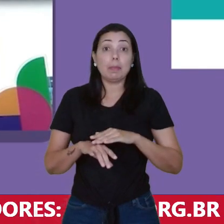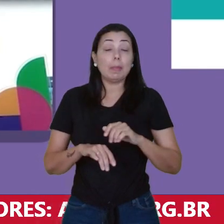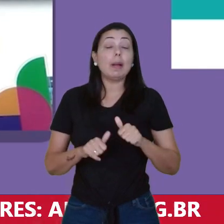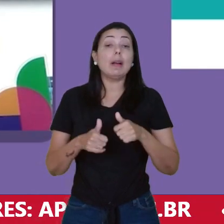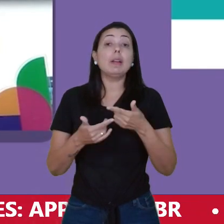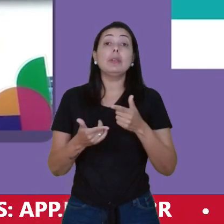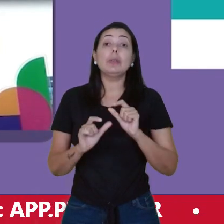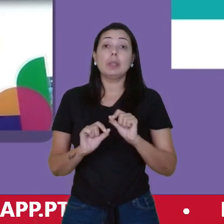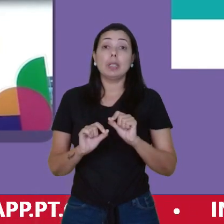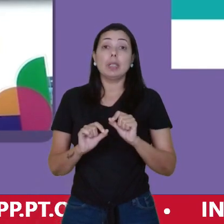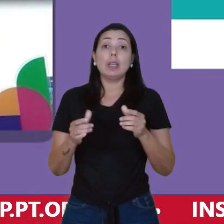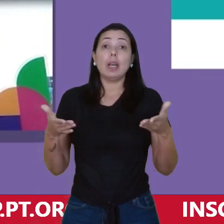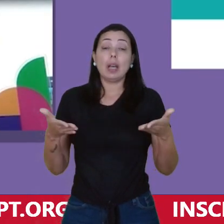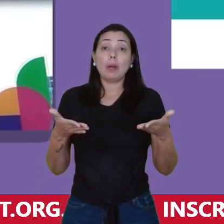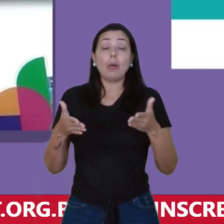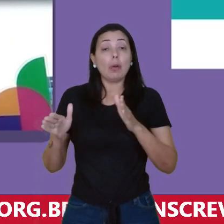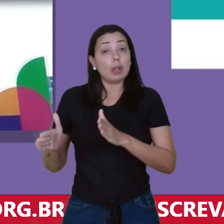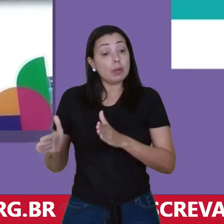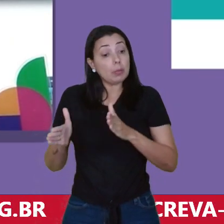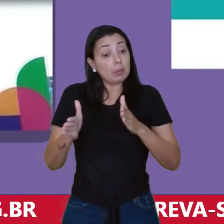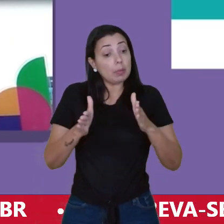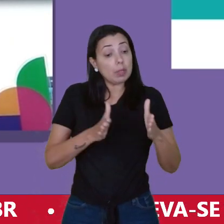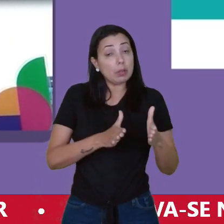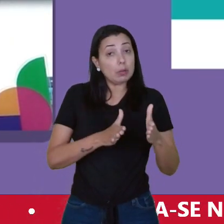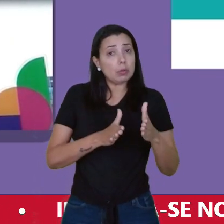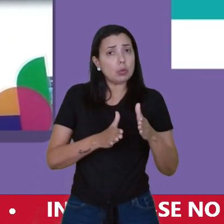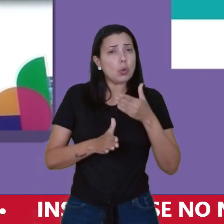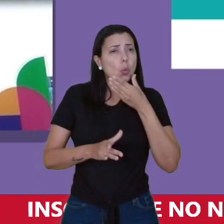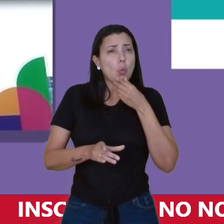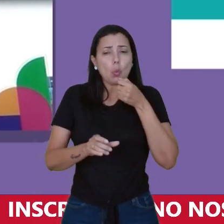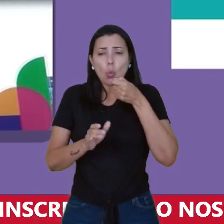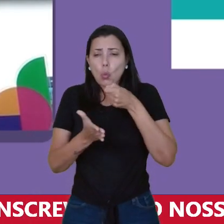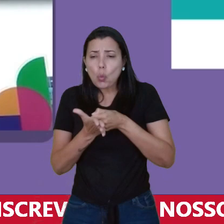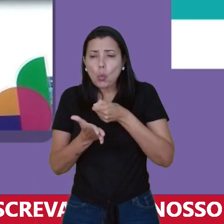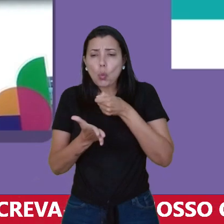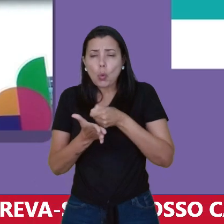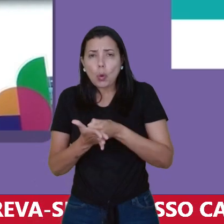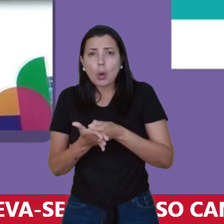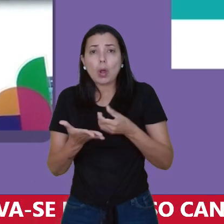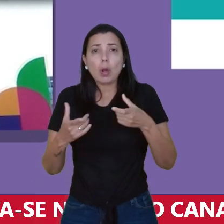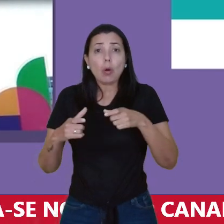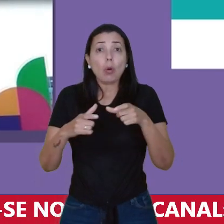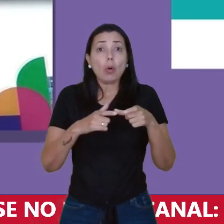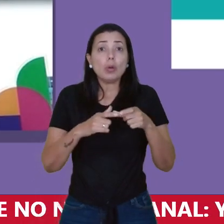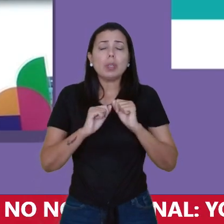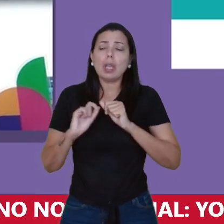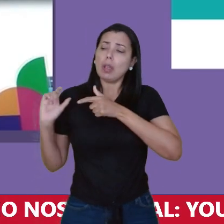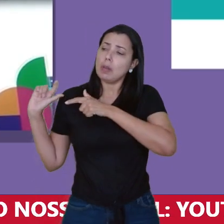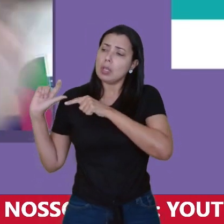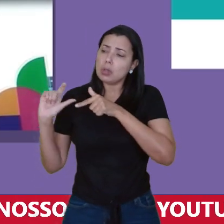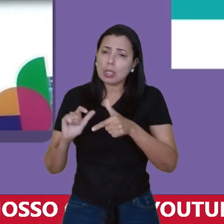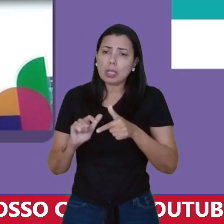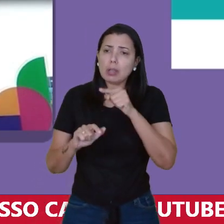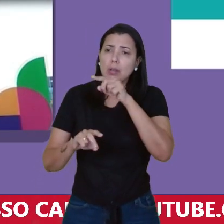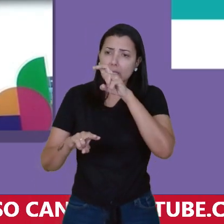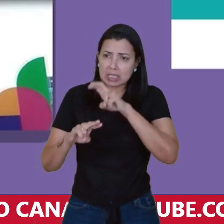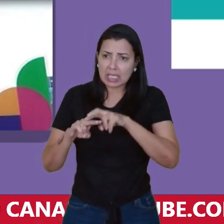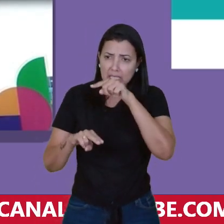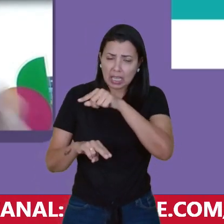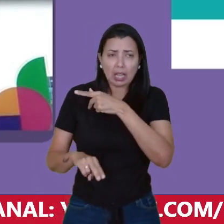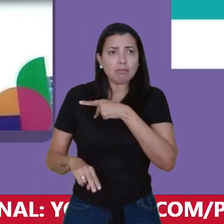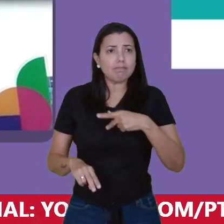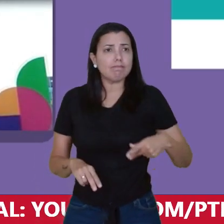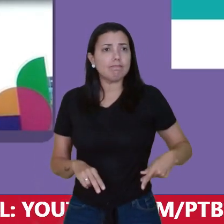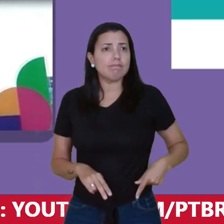nunca, neste período de extremo conservadorismo, neste período onde o conservadorismo senta na presidência da